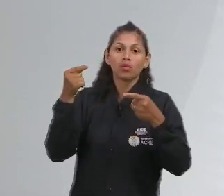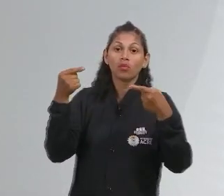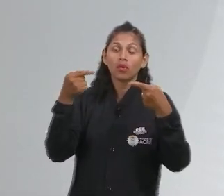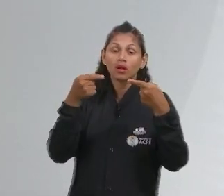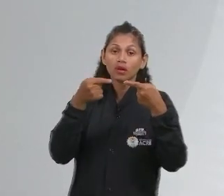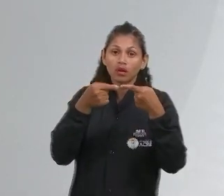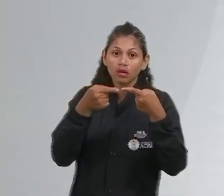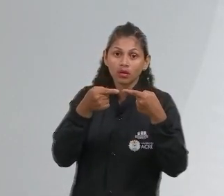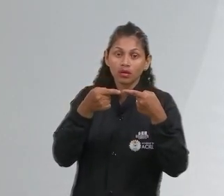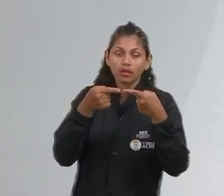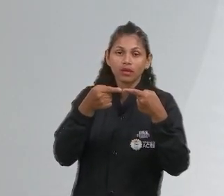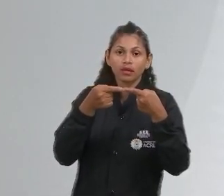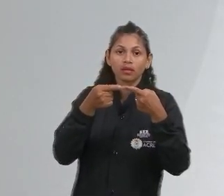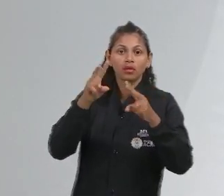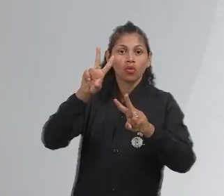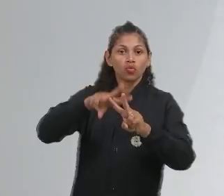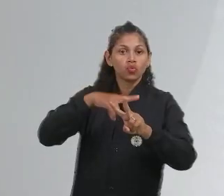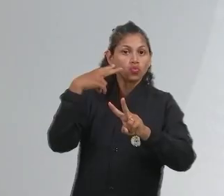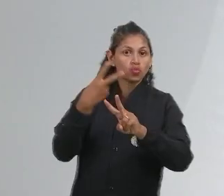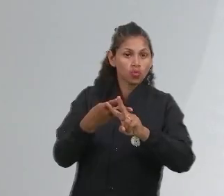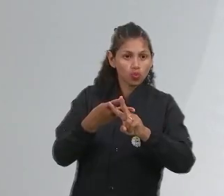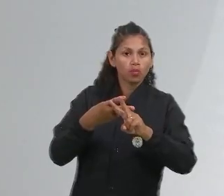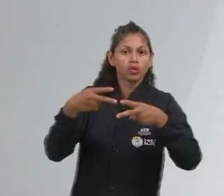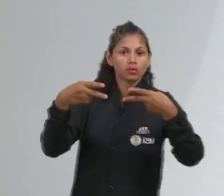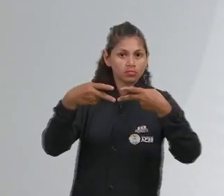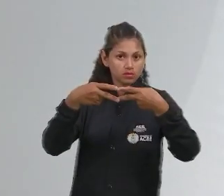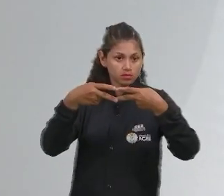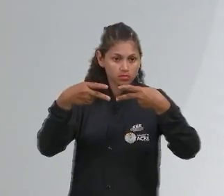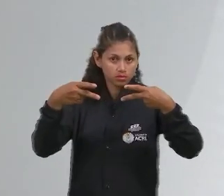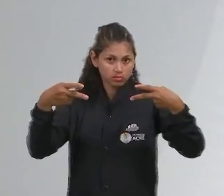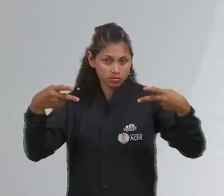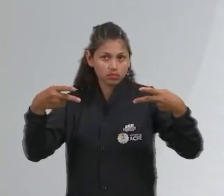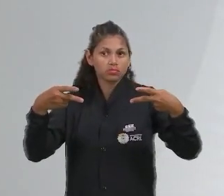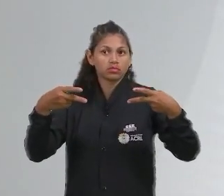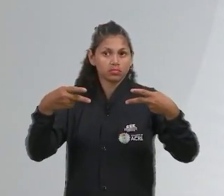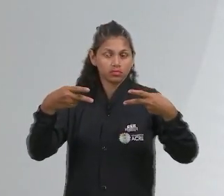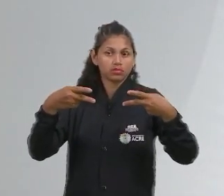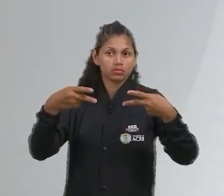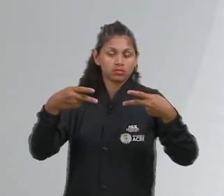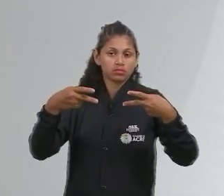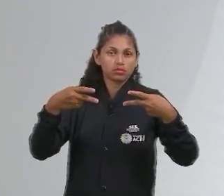ligação dupla no carbono de número 2.